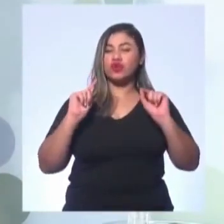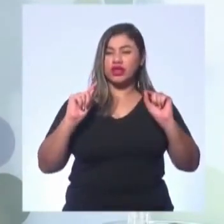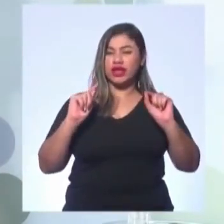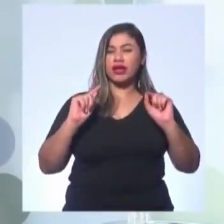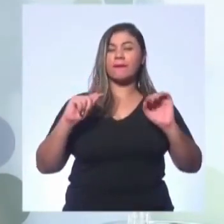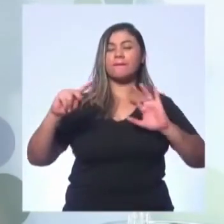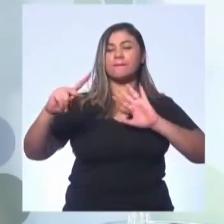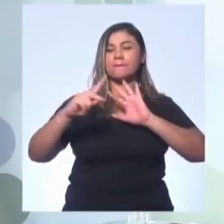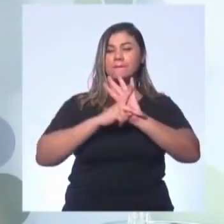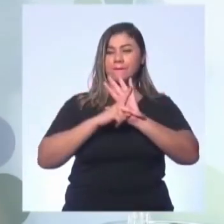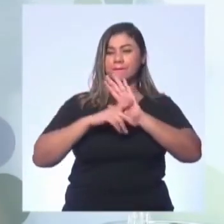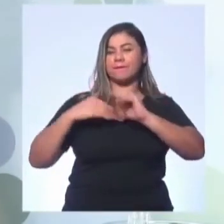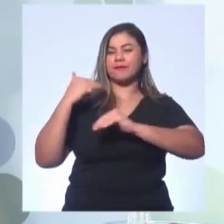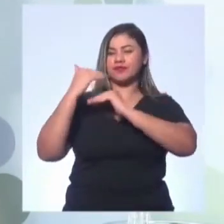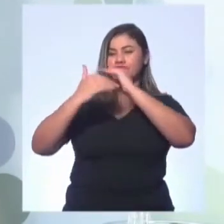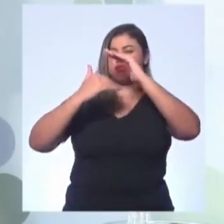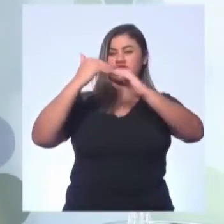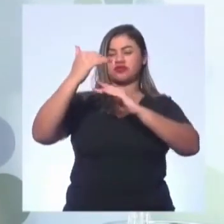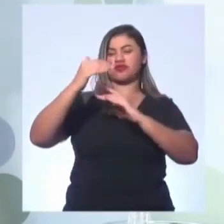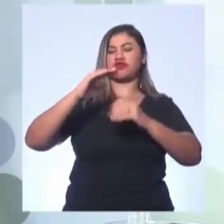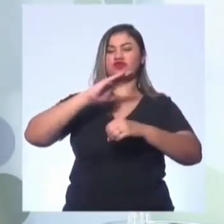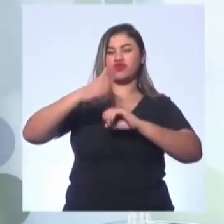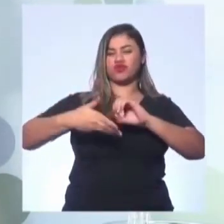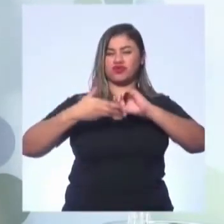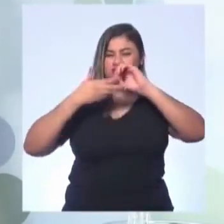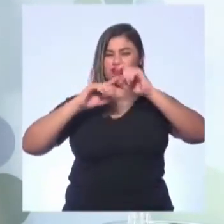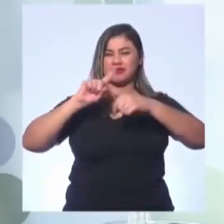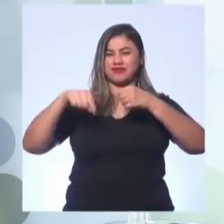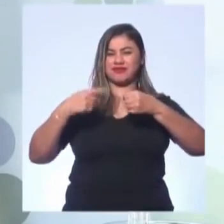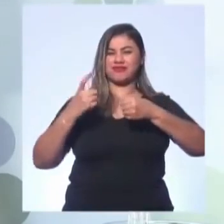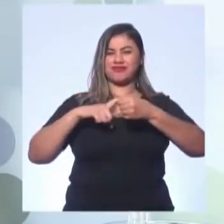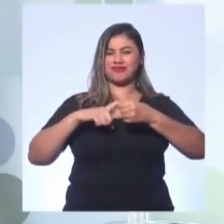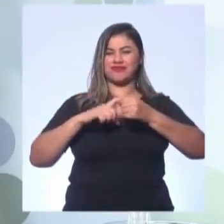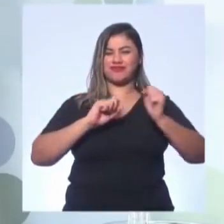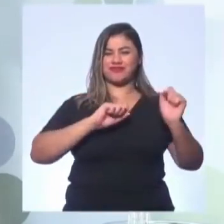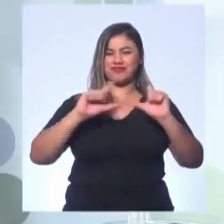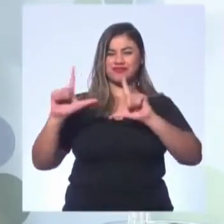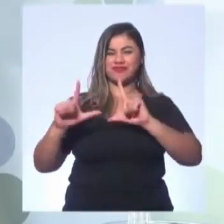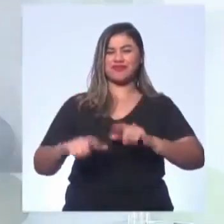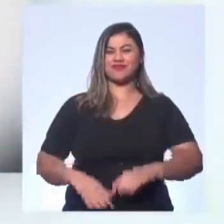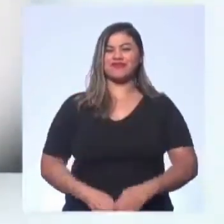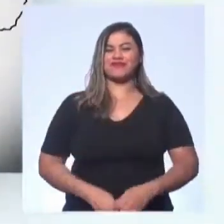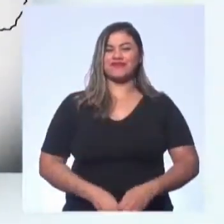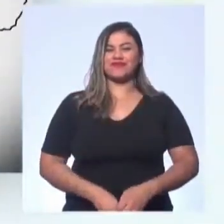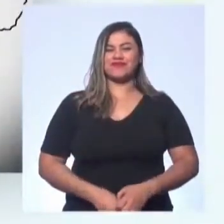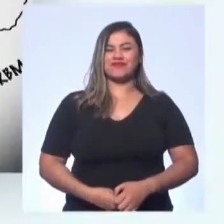aí dos desenvolvimento sustentável. Daqui a pouco a gente volta.